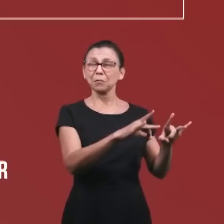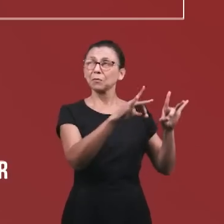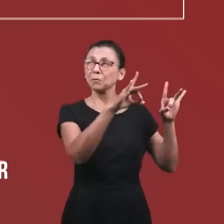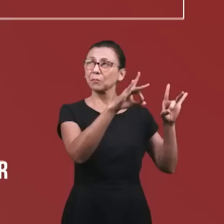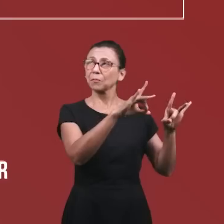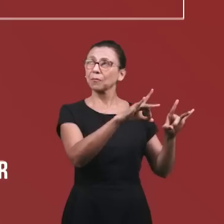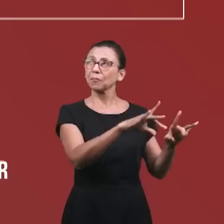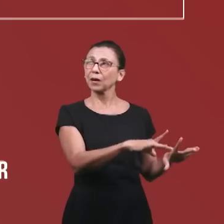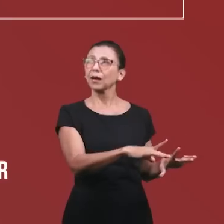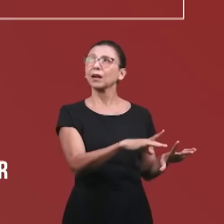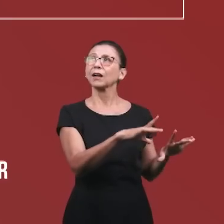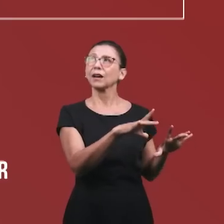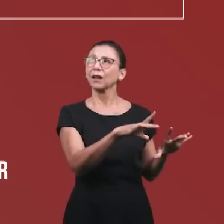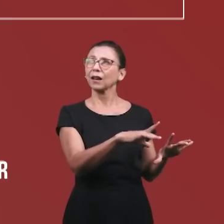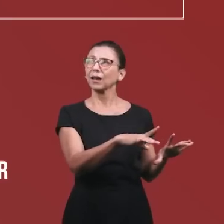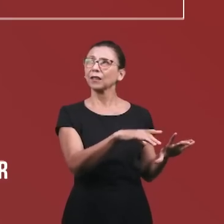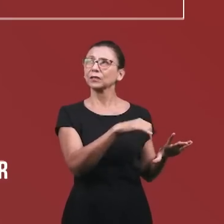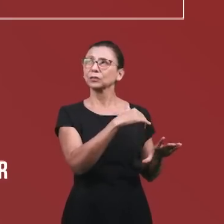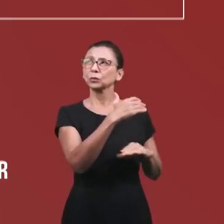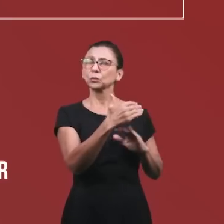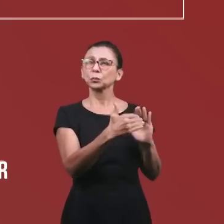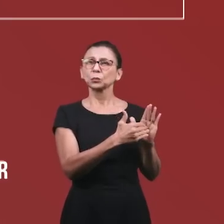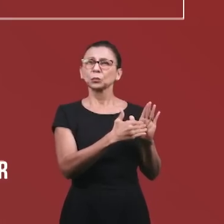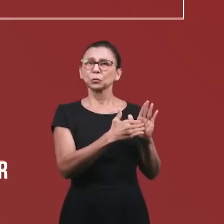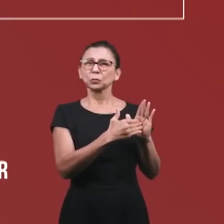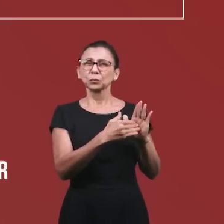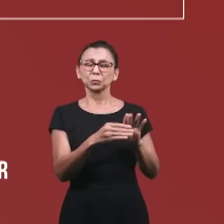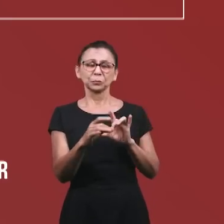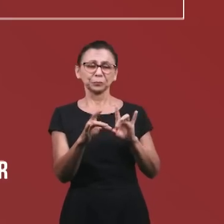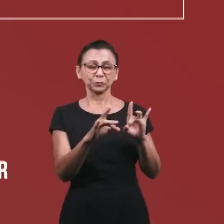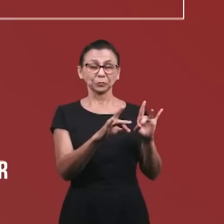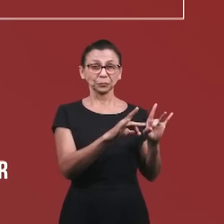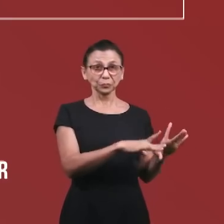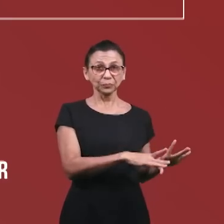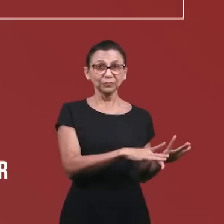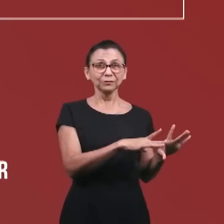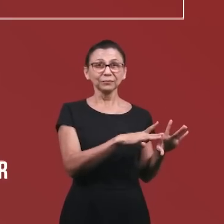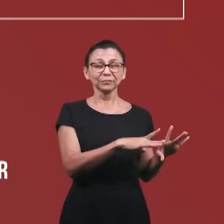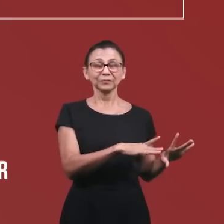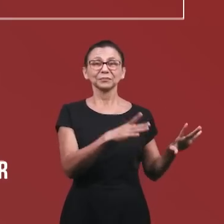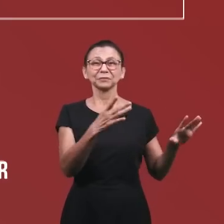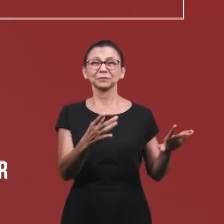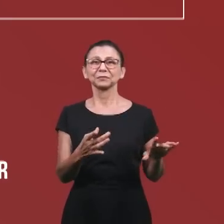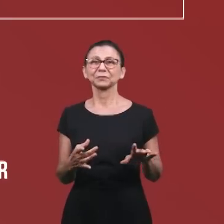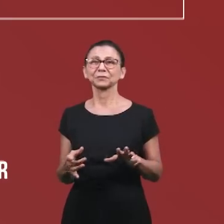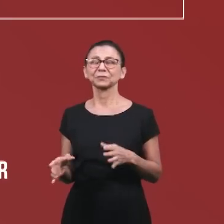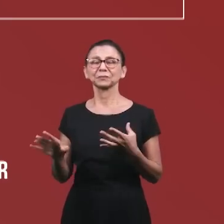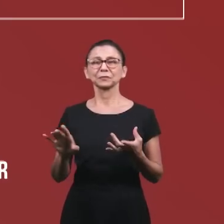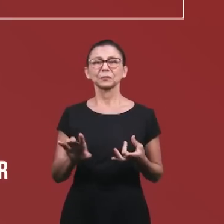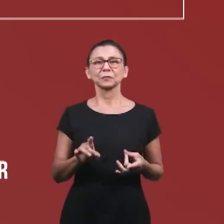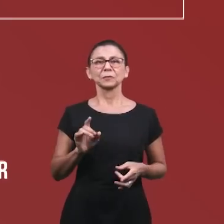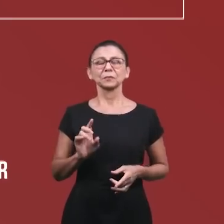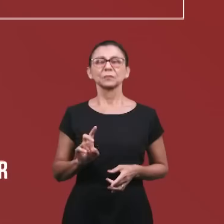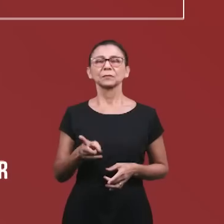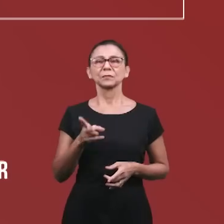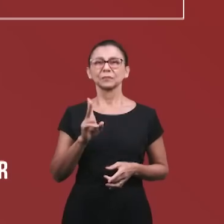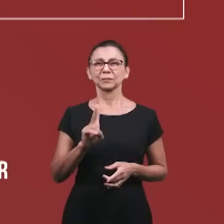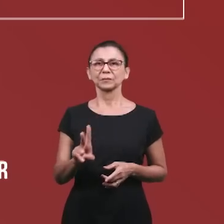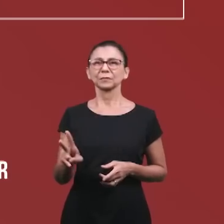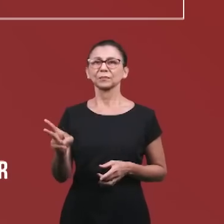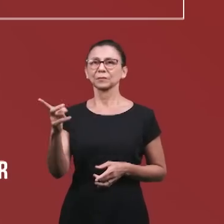Senhor. Cante ao Senhor, cante aleluia, cante aleluia, cante